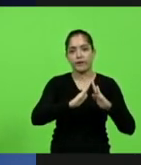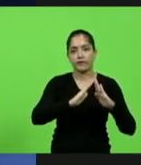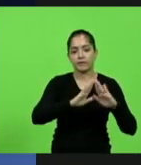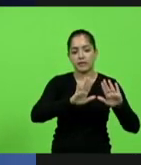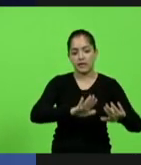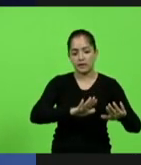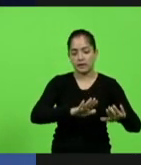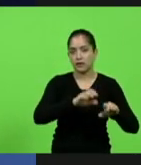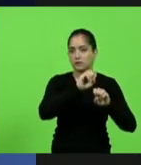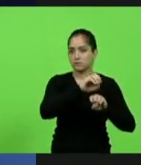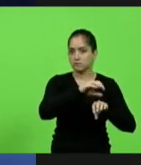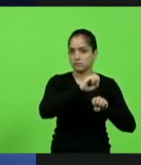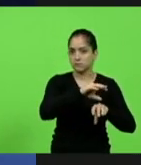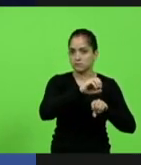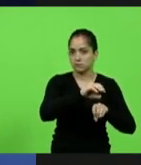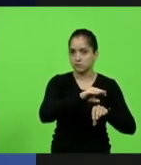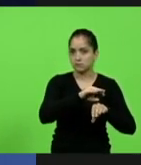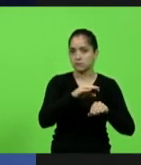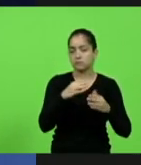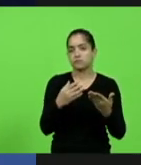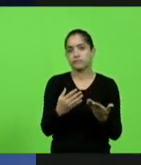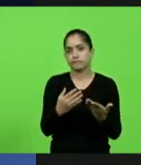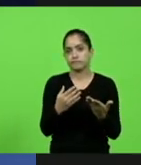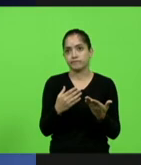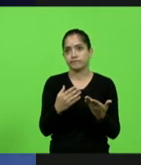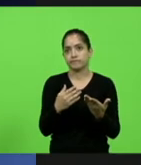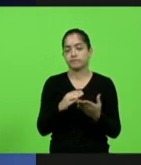educação aqui, apenas dentro da minha casa.